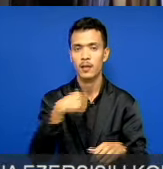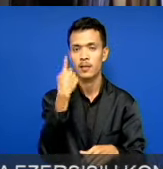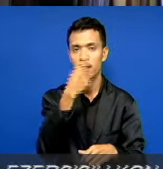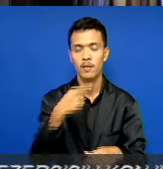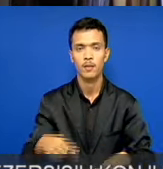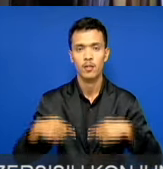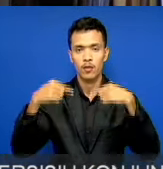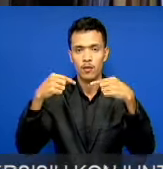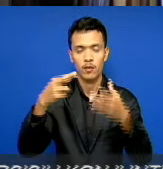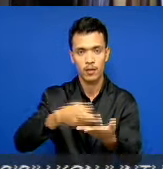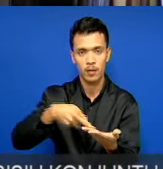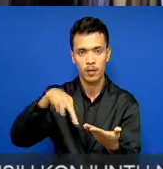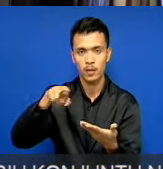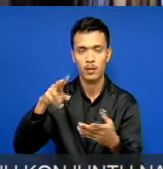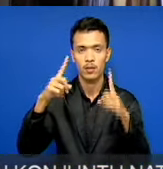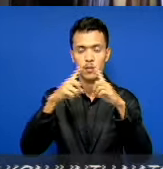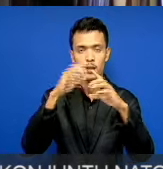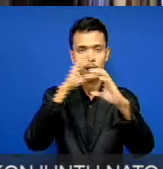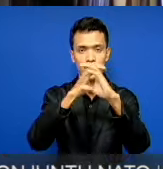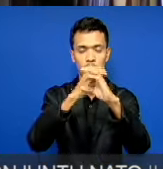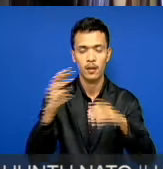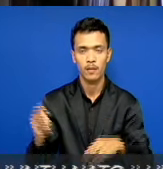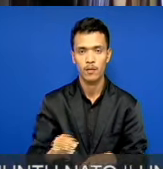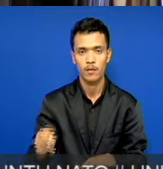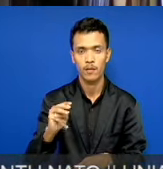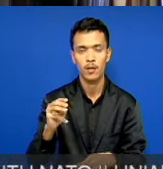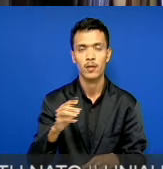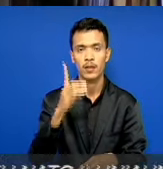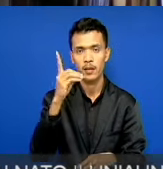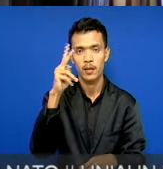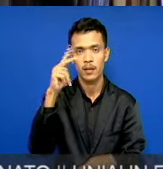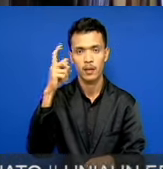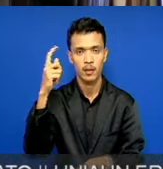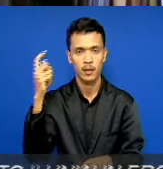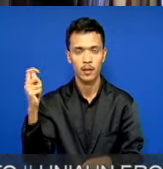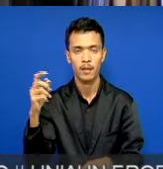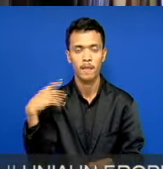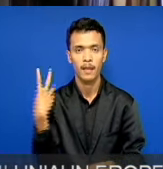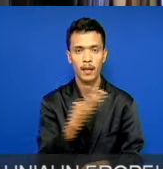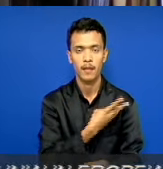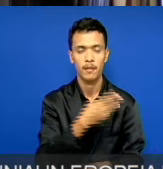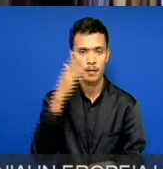licença. Bakareta hal lainnya ne DNTT atau ihan ya amihan ini se